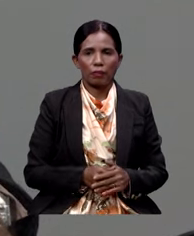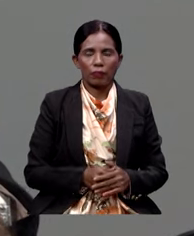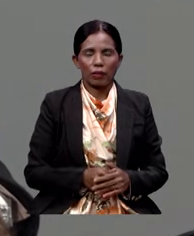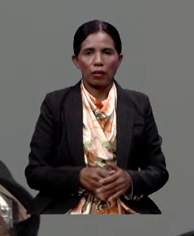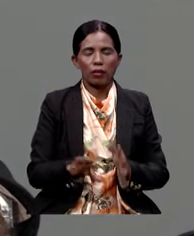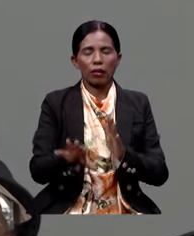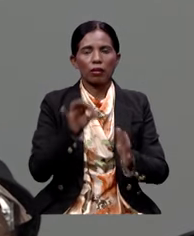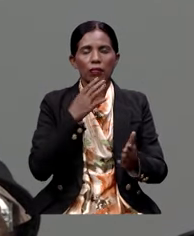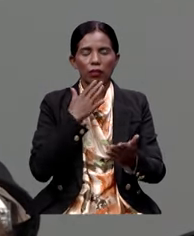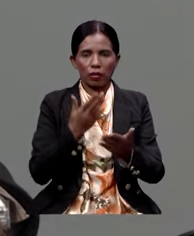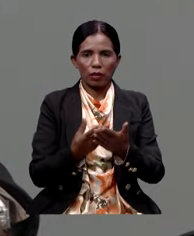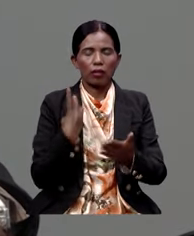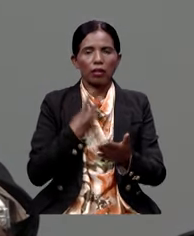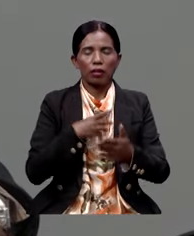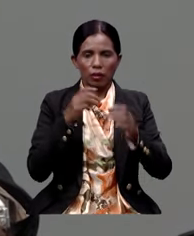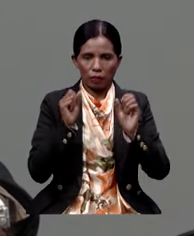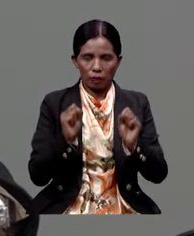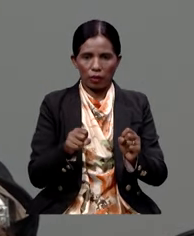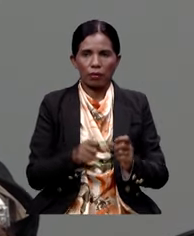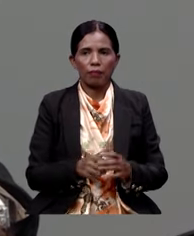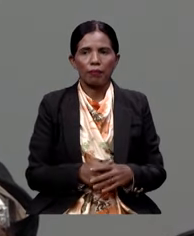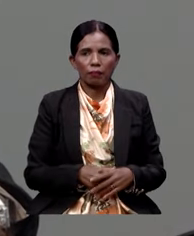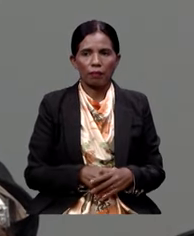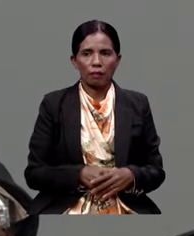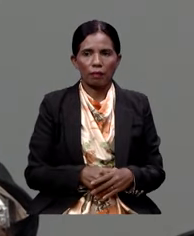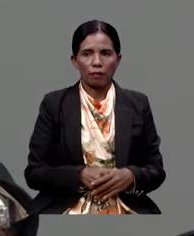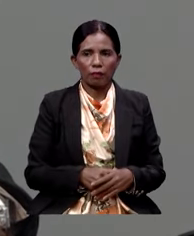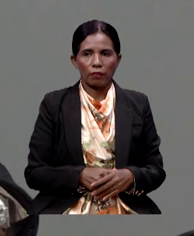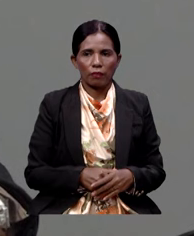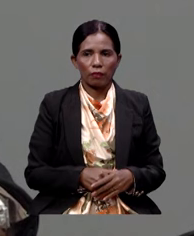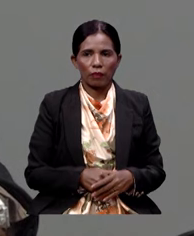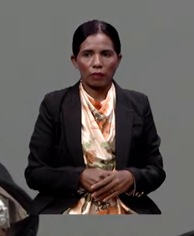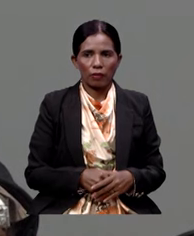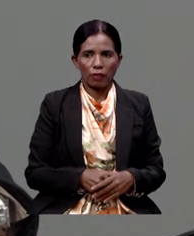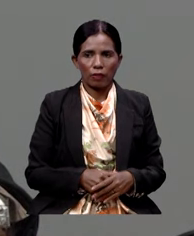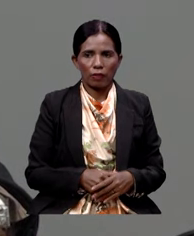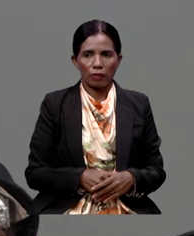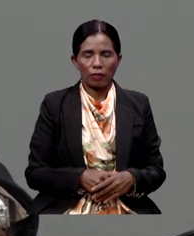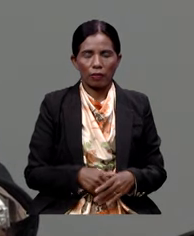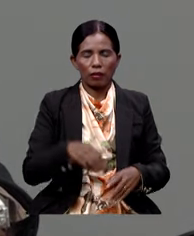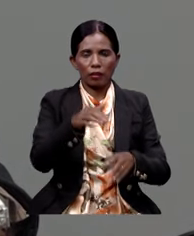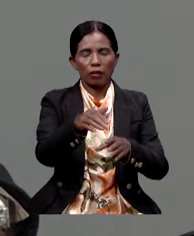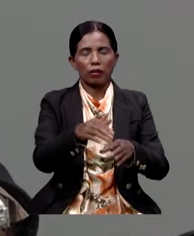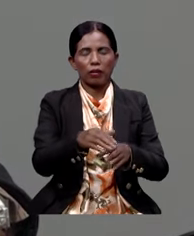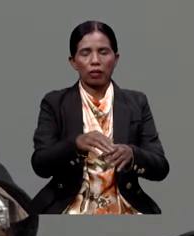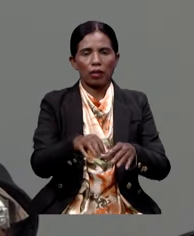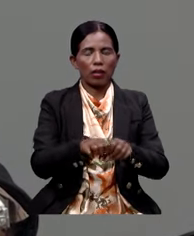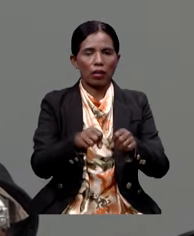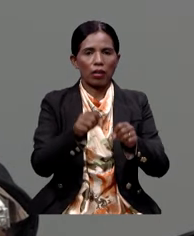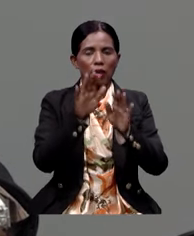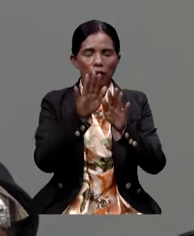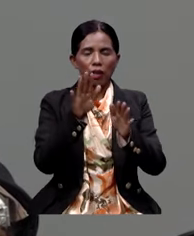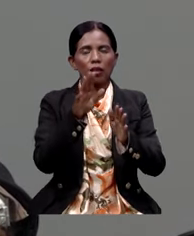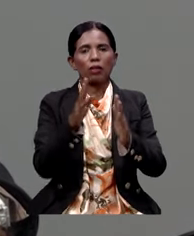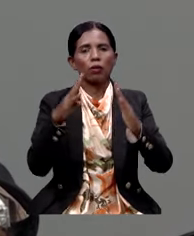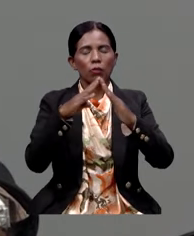solução para não ir para o Baco ou Caeta, né? Uma, né? Para depois ver o espaço do mar. A